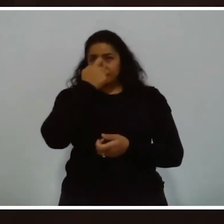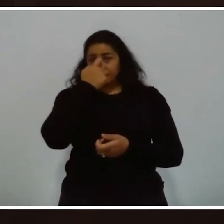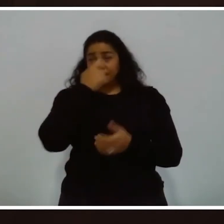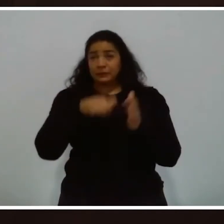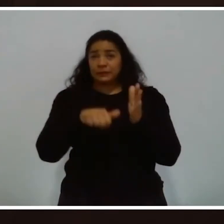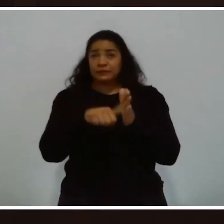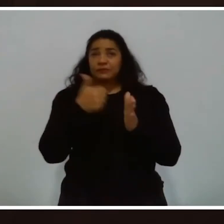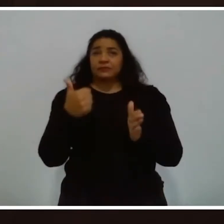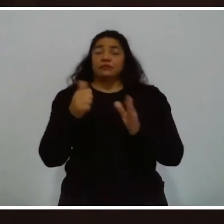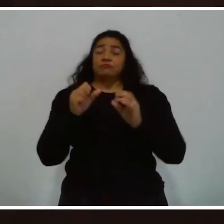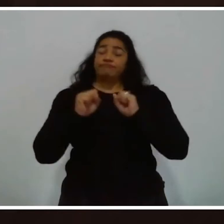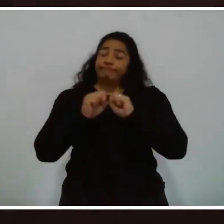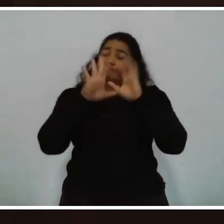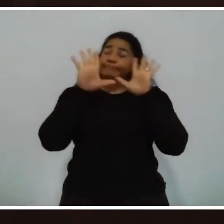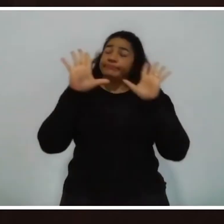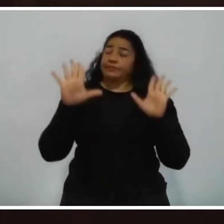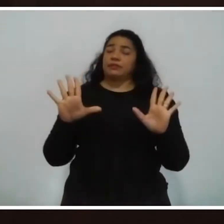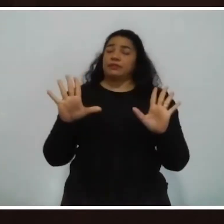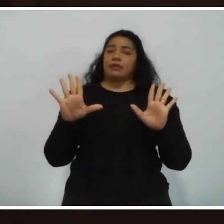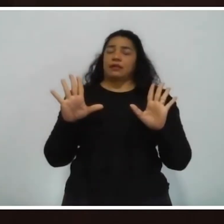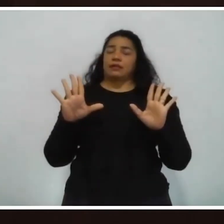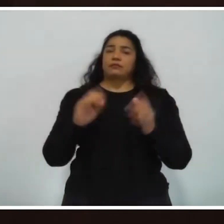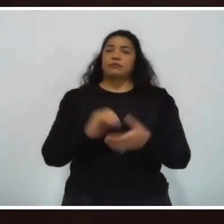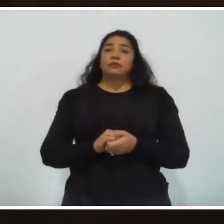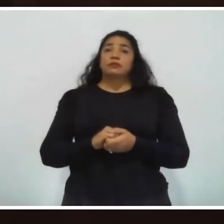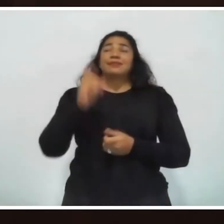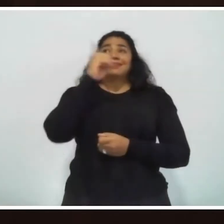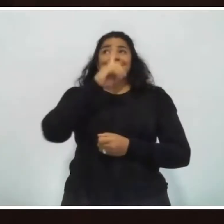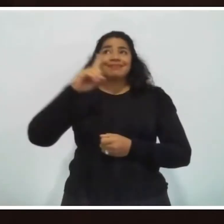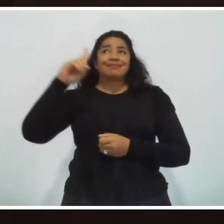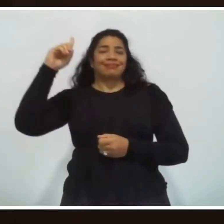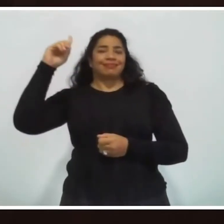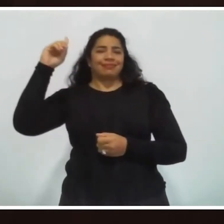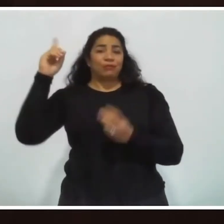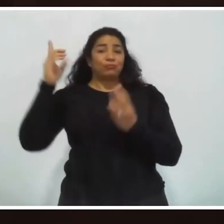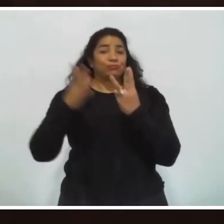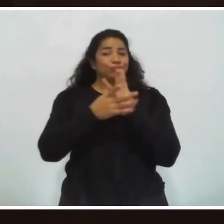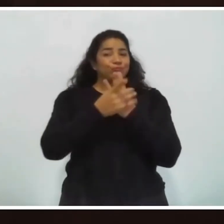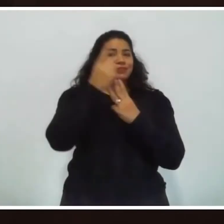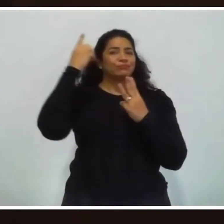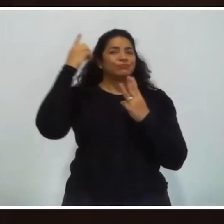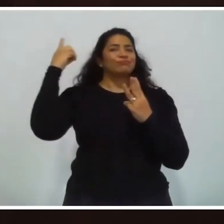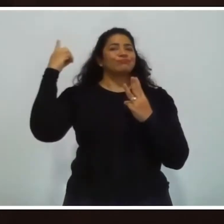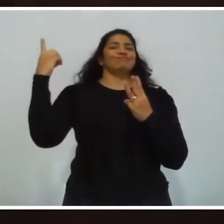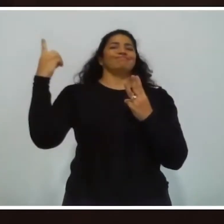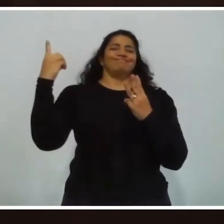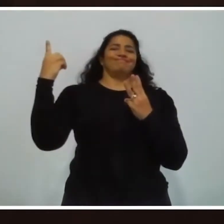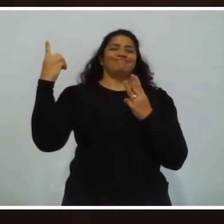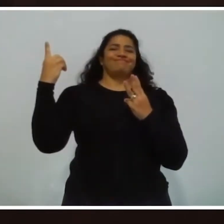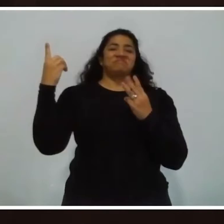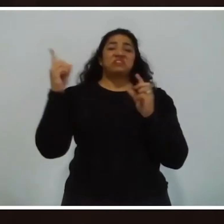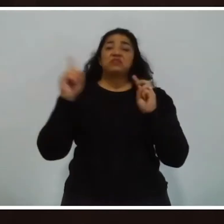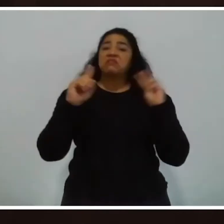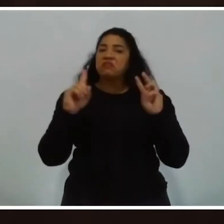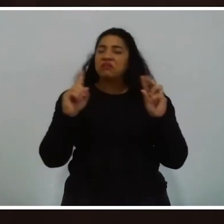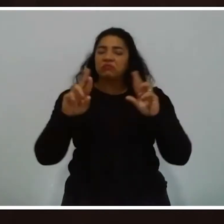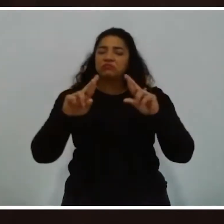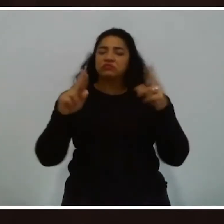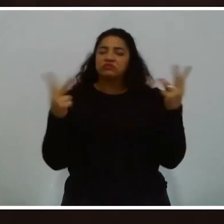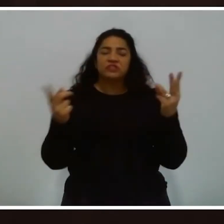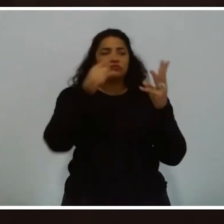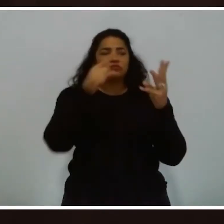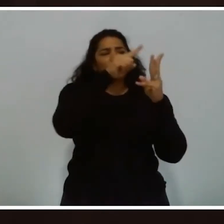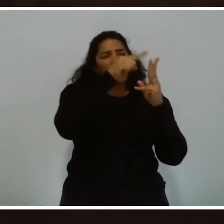embora todos estão claros, que Deus é um só, não é? Deus é um só. Não há três deuses. Deus